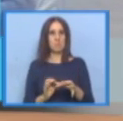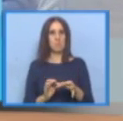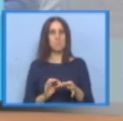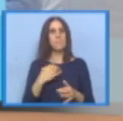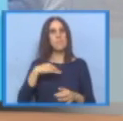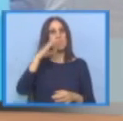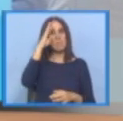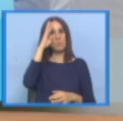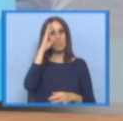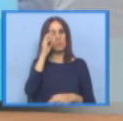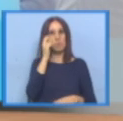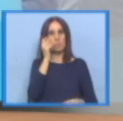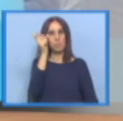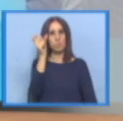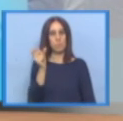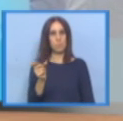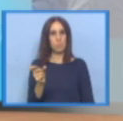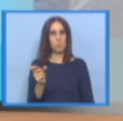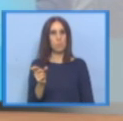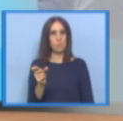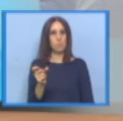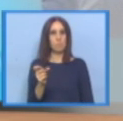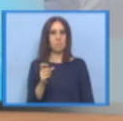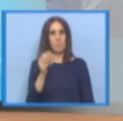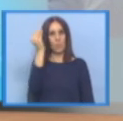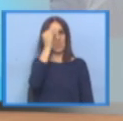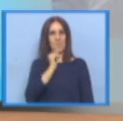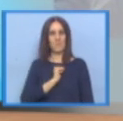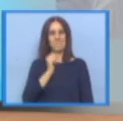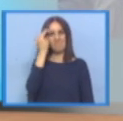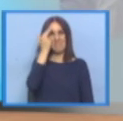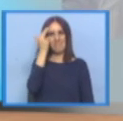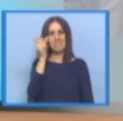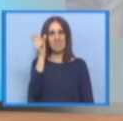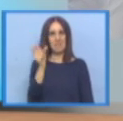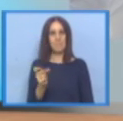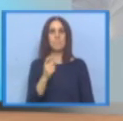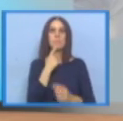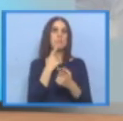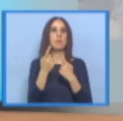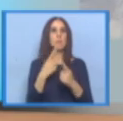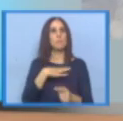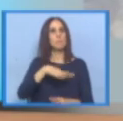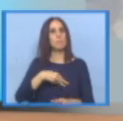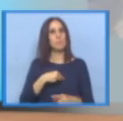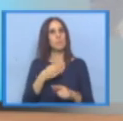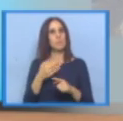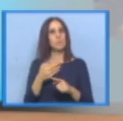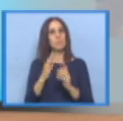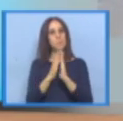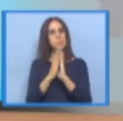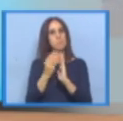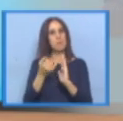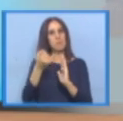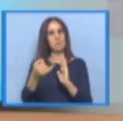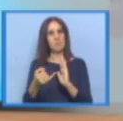teologia do meu conterrâneo madeirense faz com o diálogo com o mundo extra-eclesial e